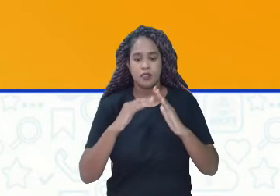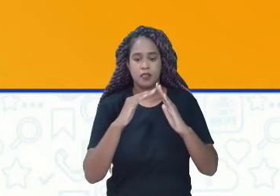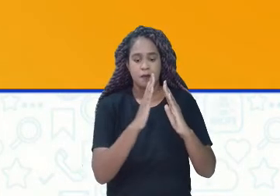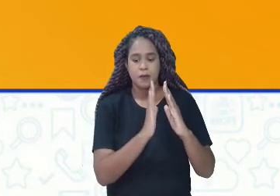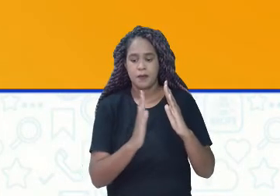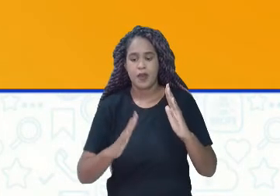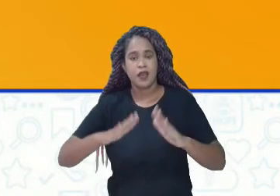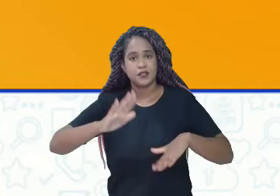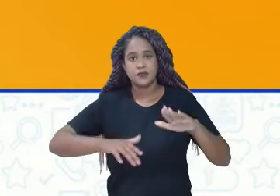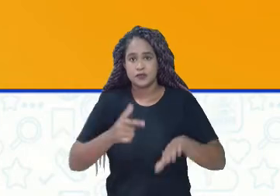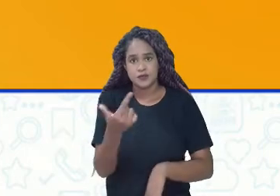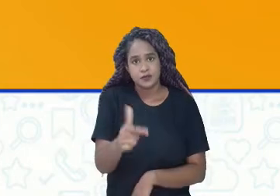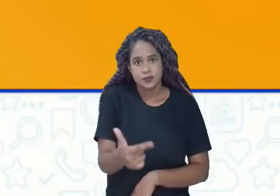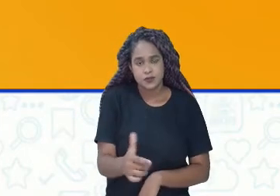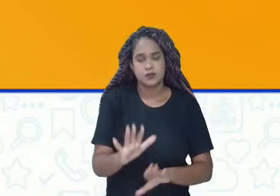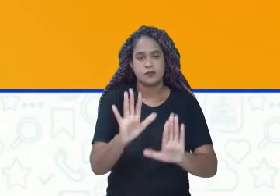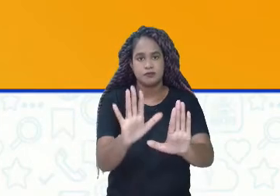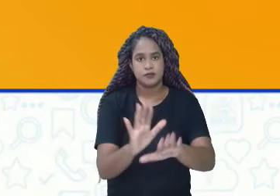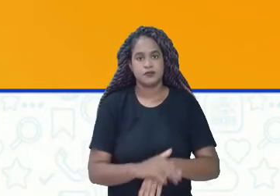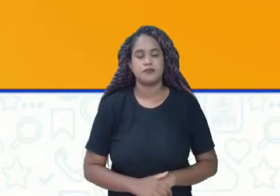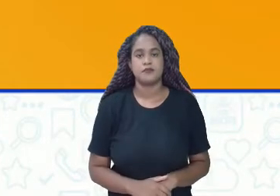bibliotecas. Então